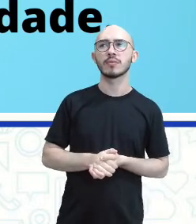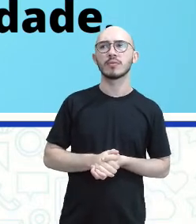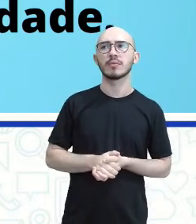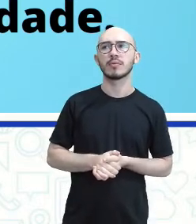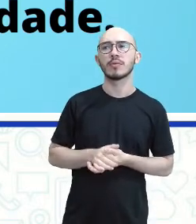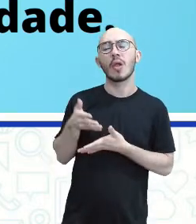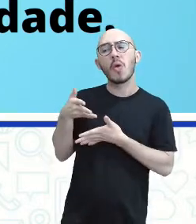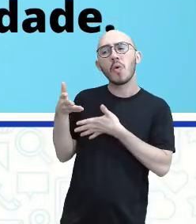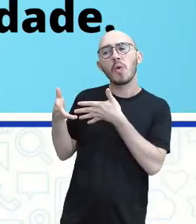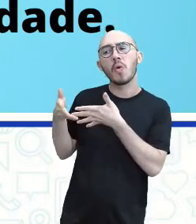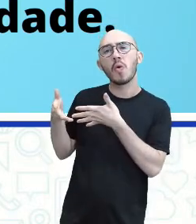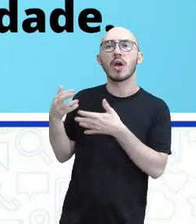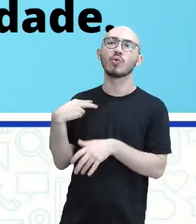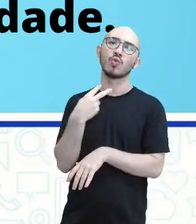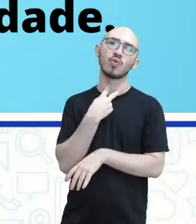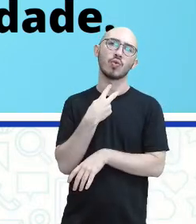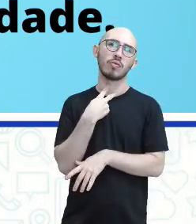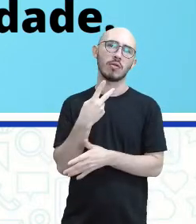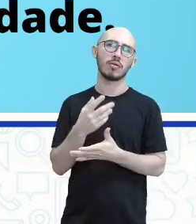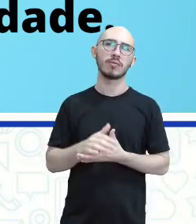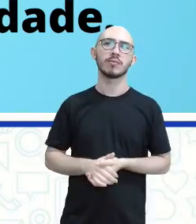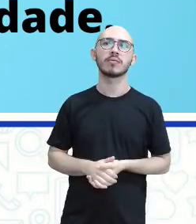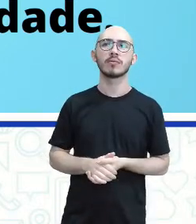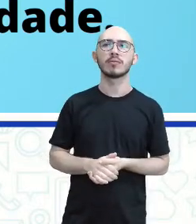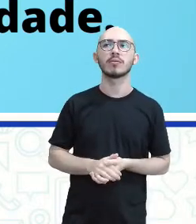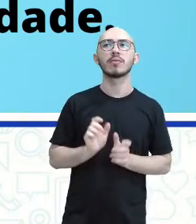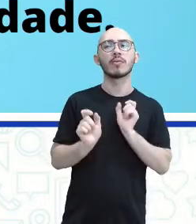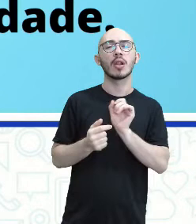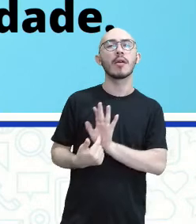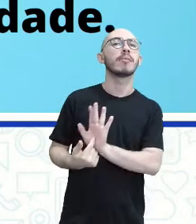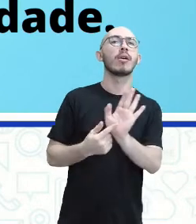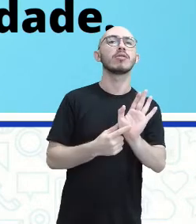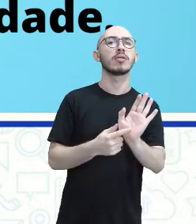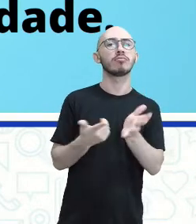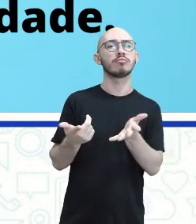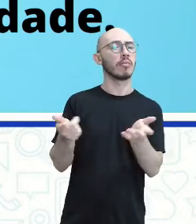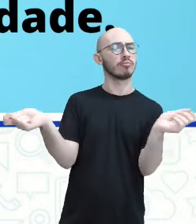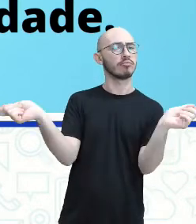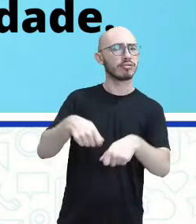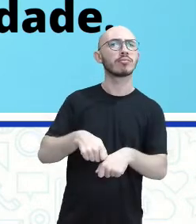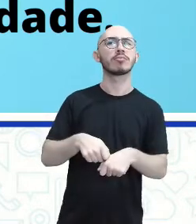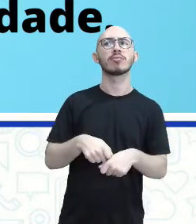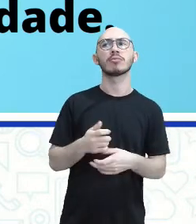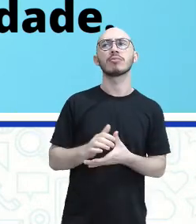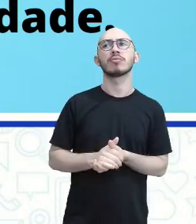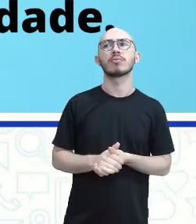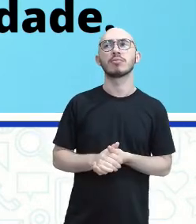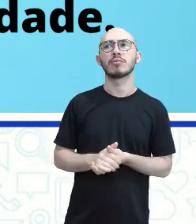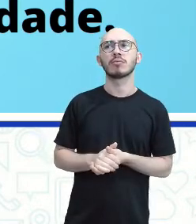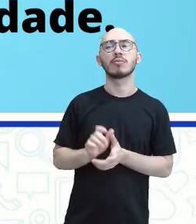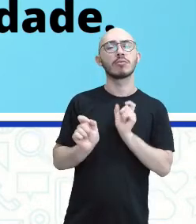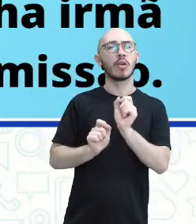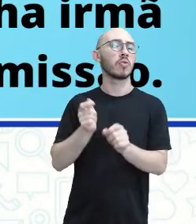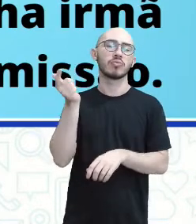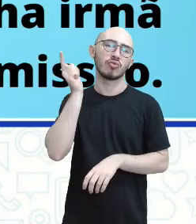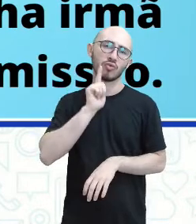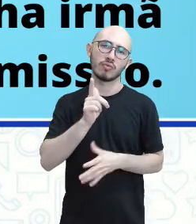devagar, tão baixo também, de fato. Expressa uma habilidade, né? Eu consigo assim,